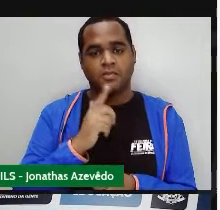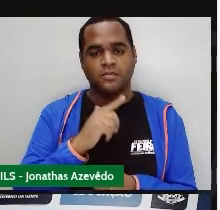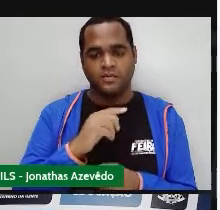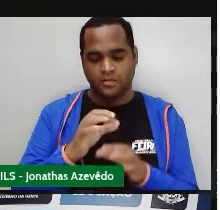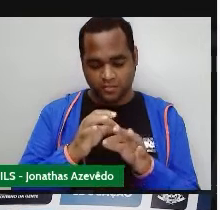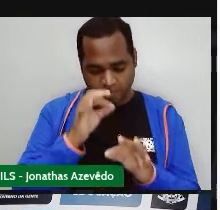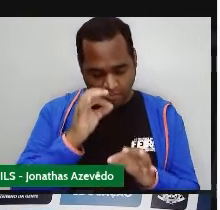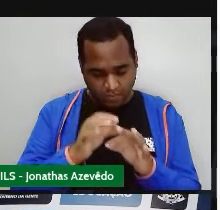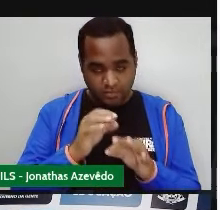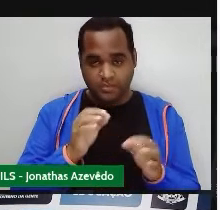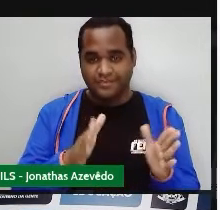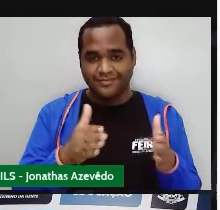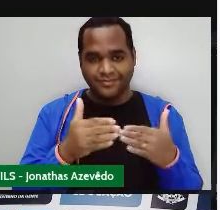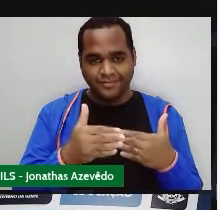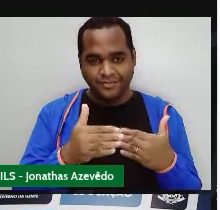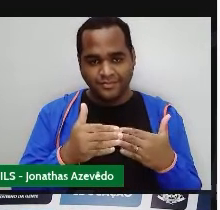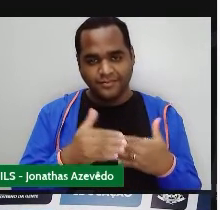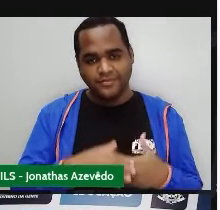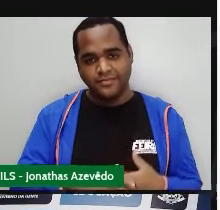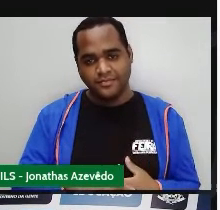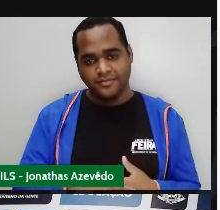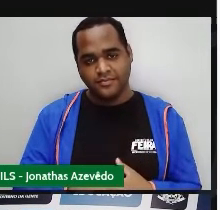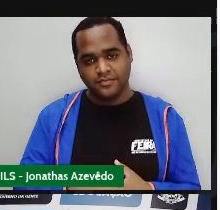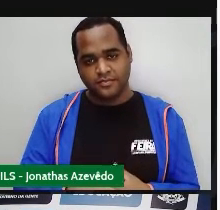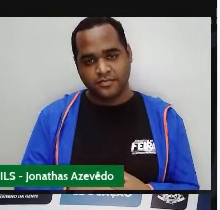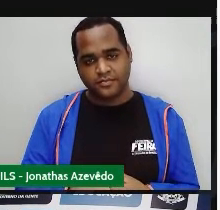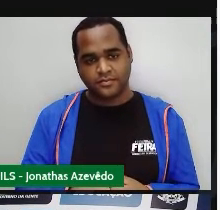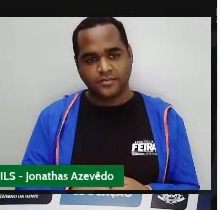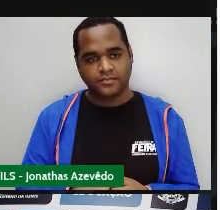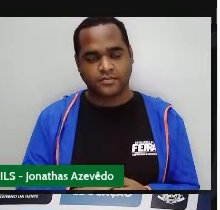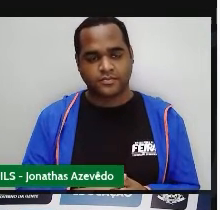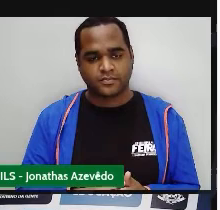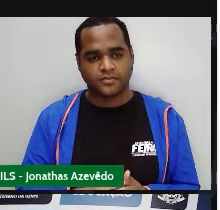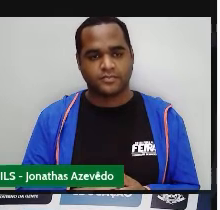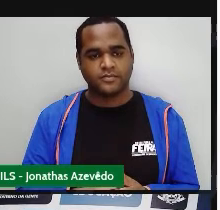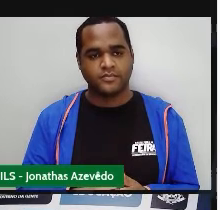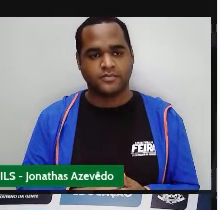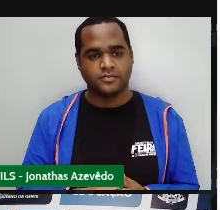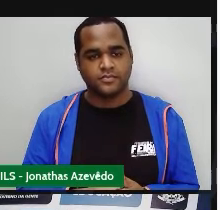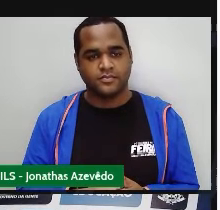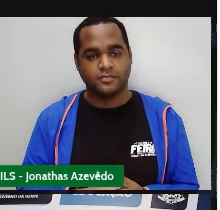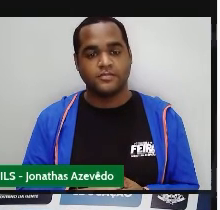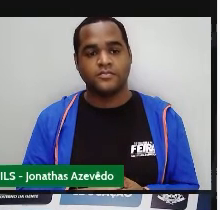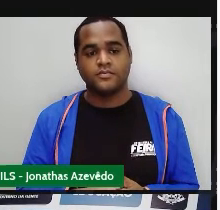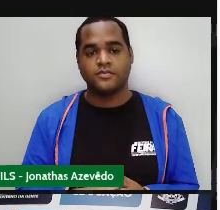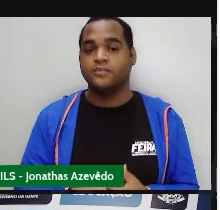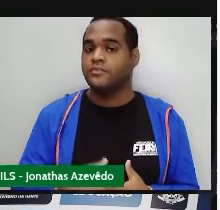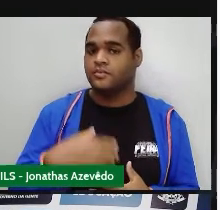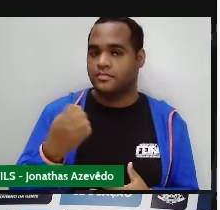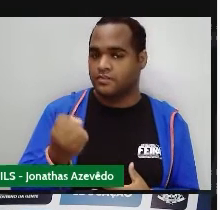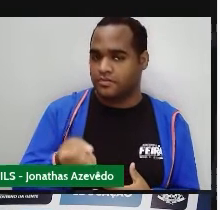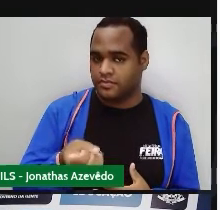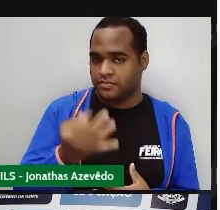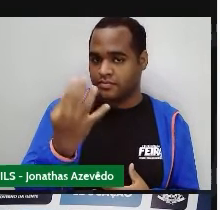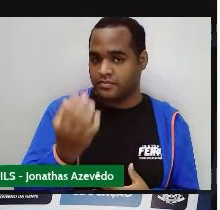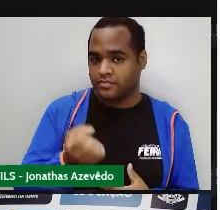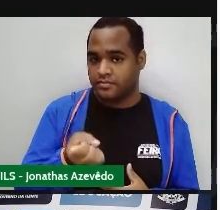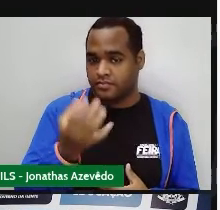cubos Então a gente vai fazer assim ó é a quantidade